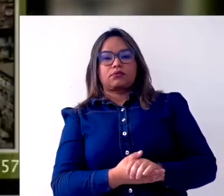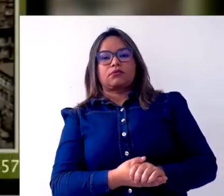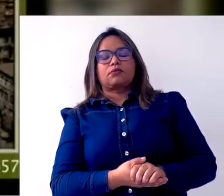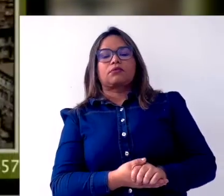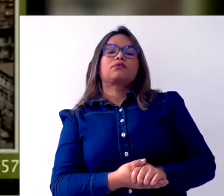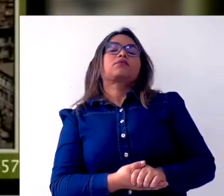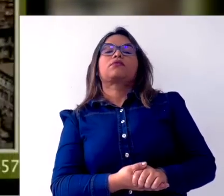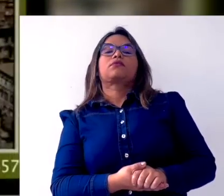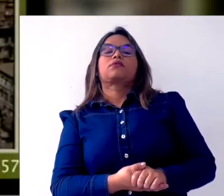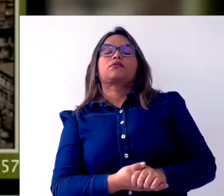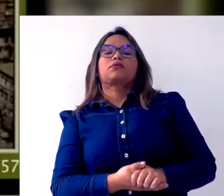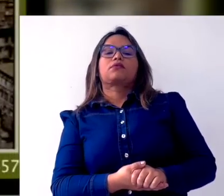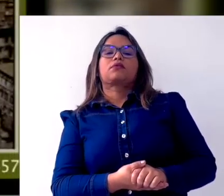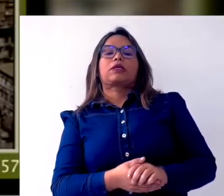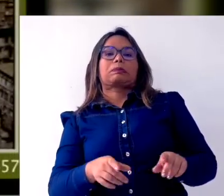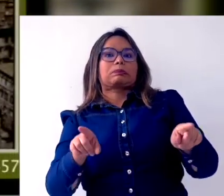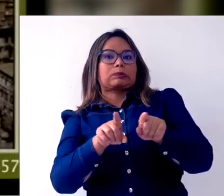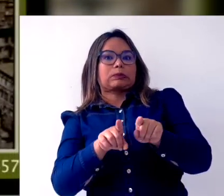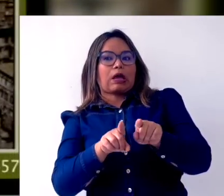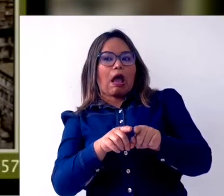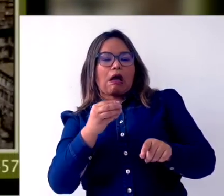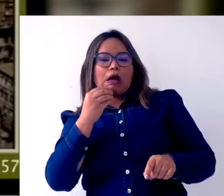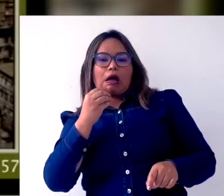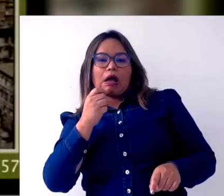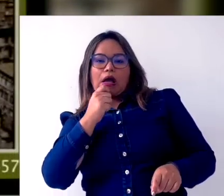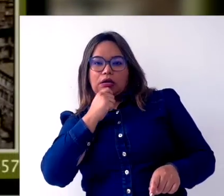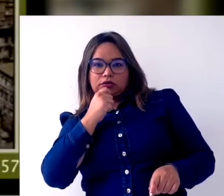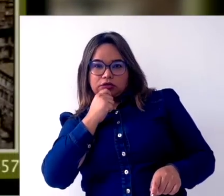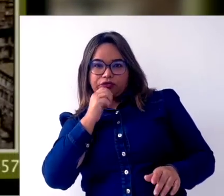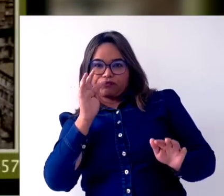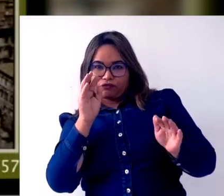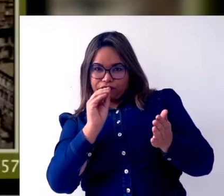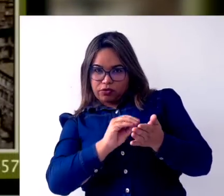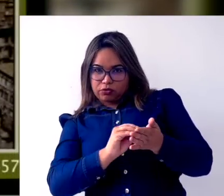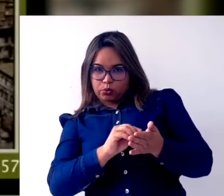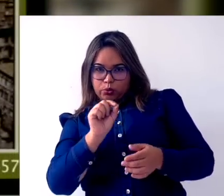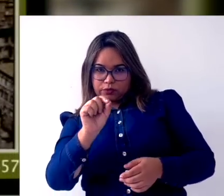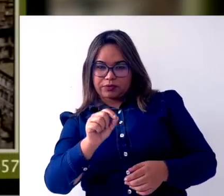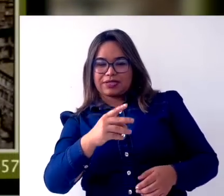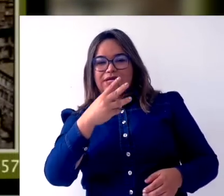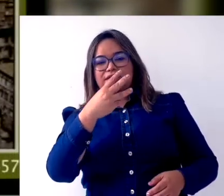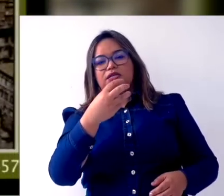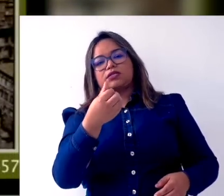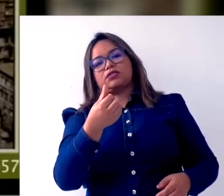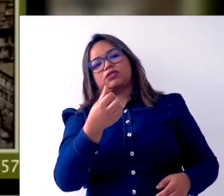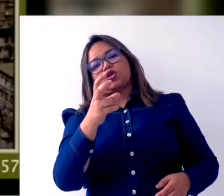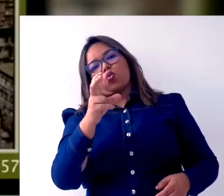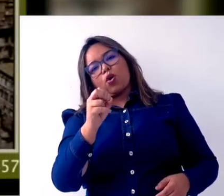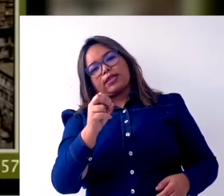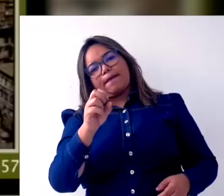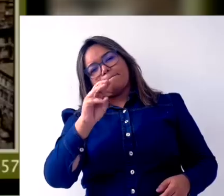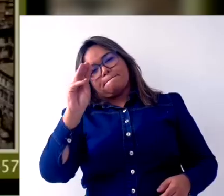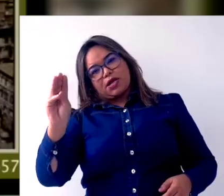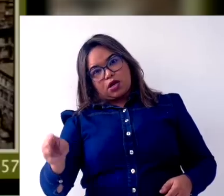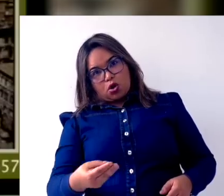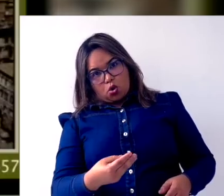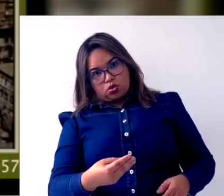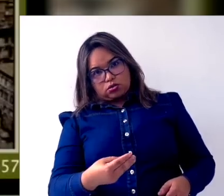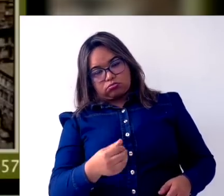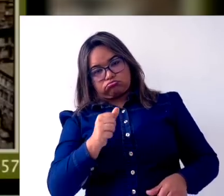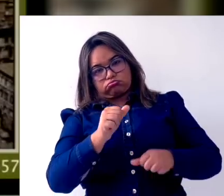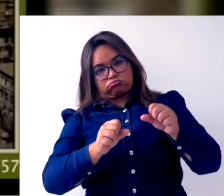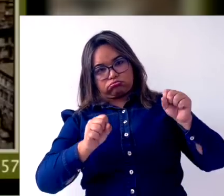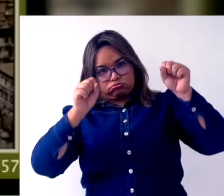está o maior abismo de todos. Entre os 350 milhões de protestantes do mundo, um número que já não é o mesmo,